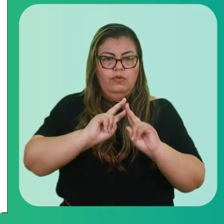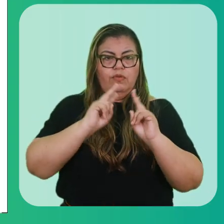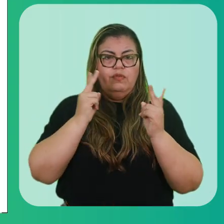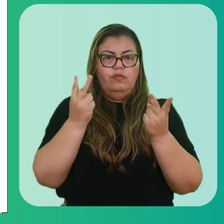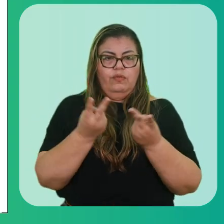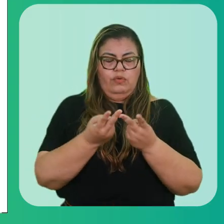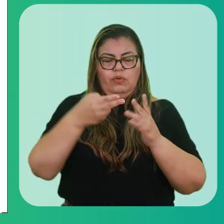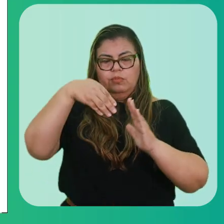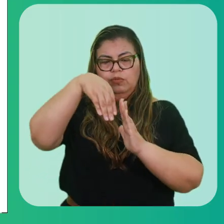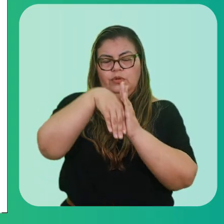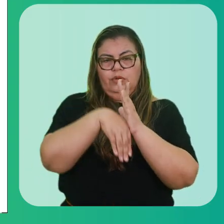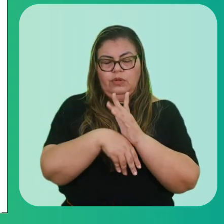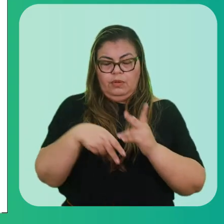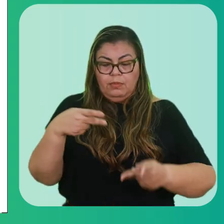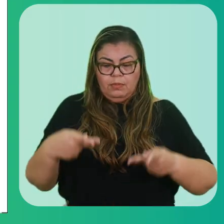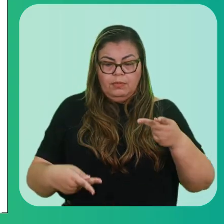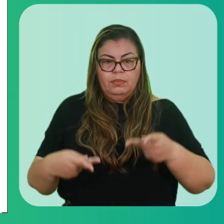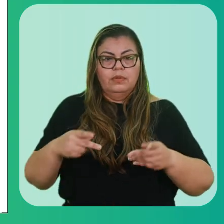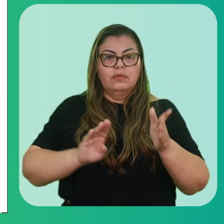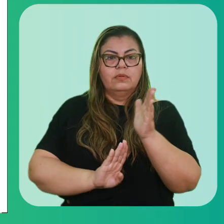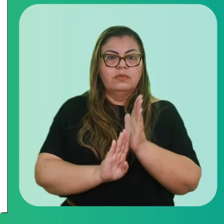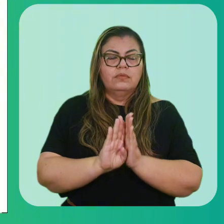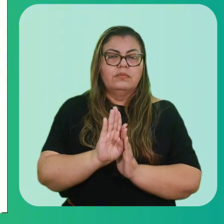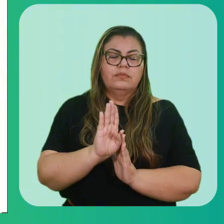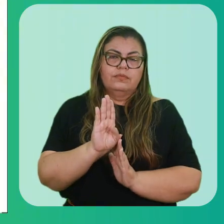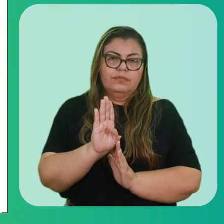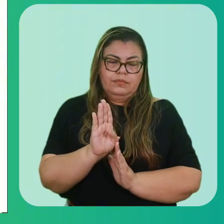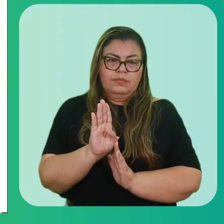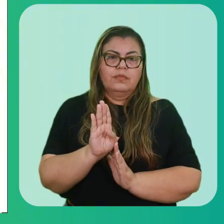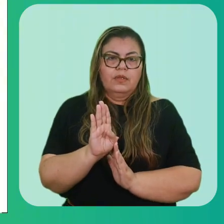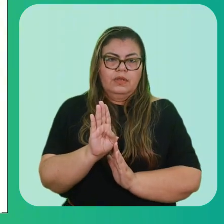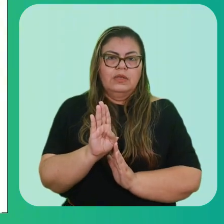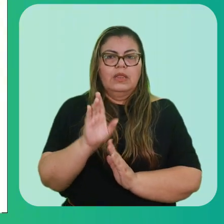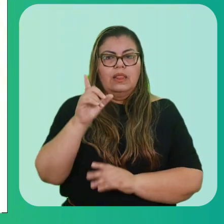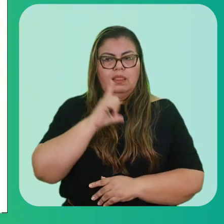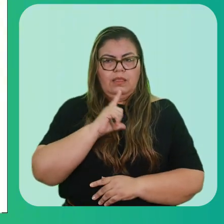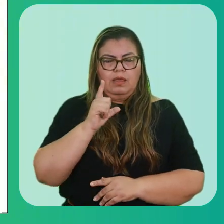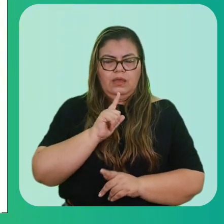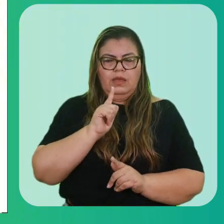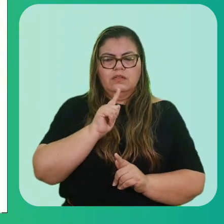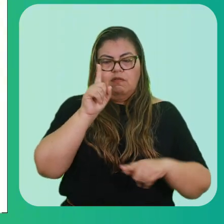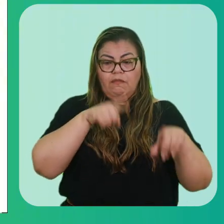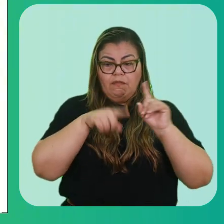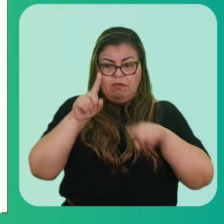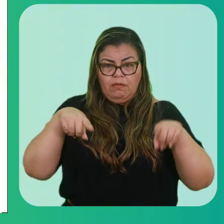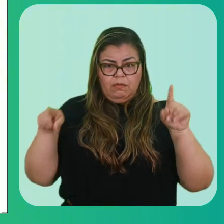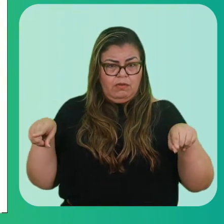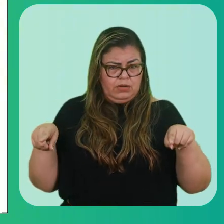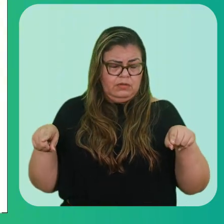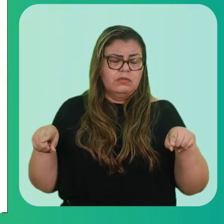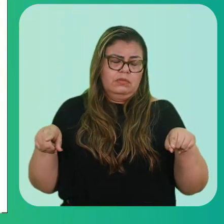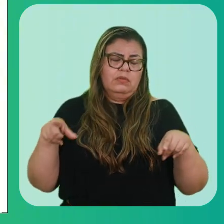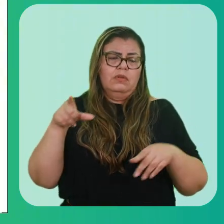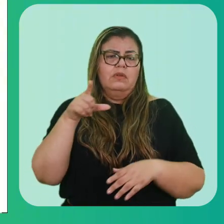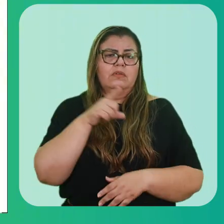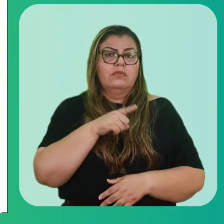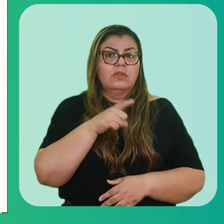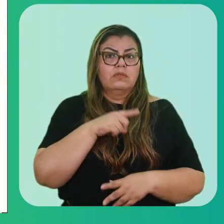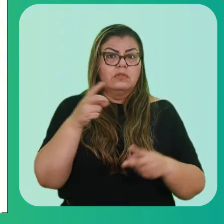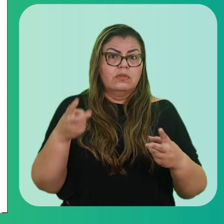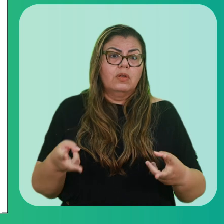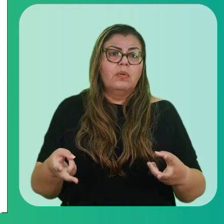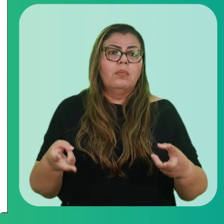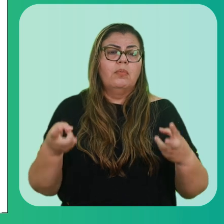que o volume diminui, e aí a pressão acaba aumentando, nós temos essas variações aí que você